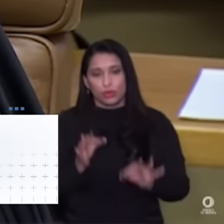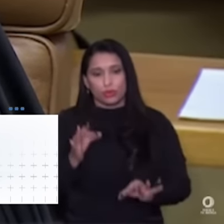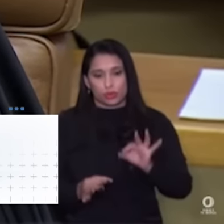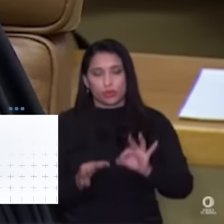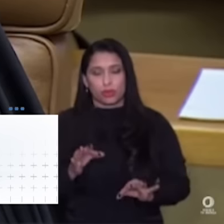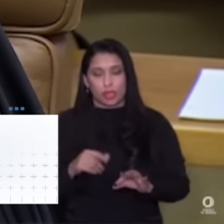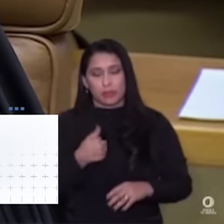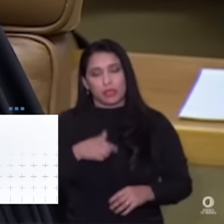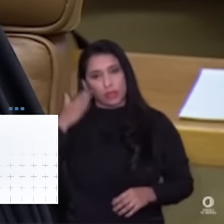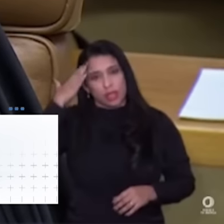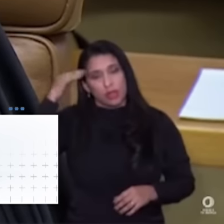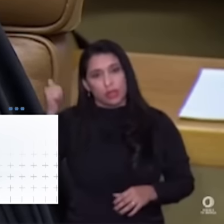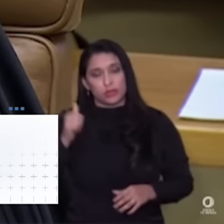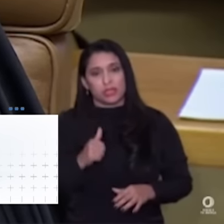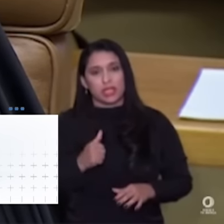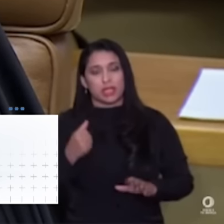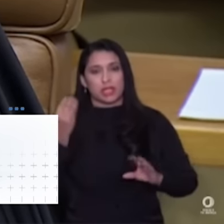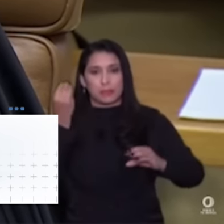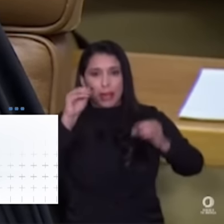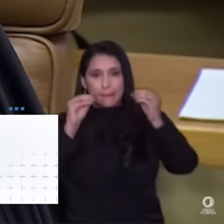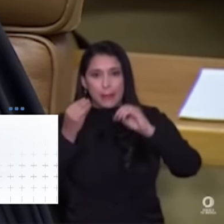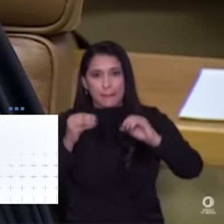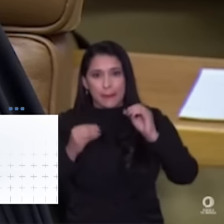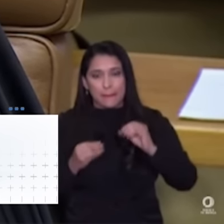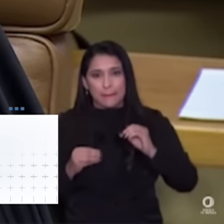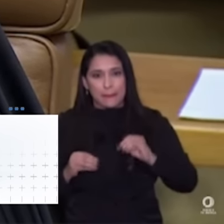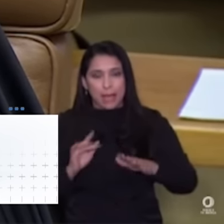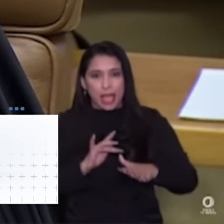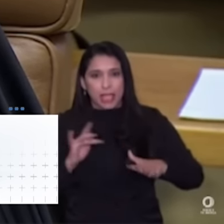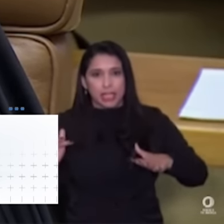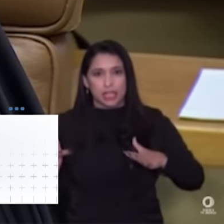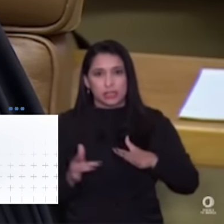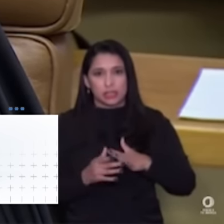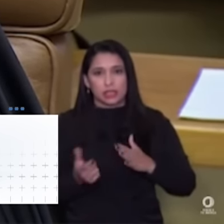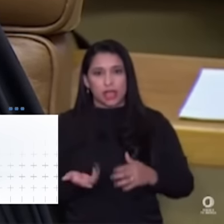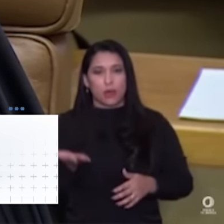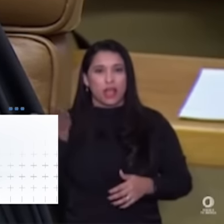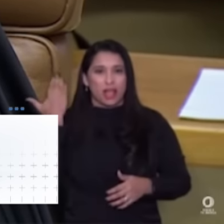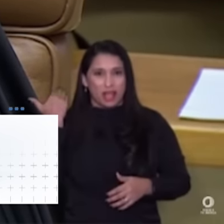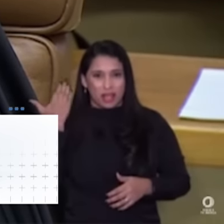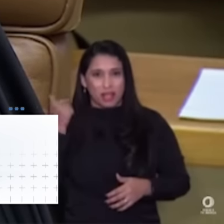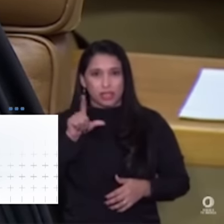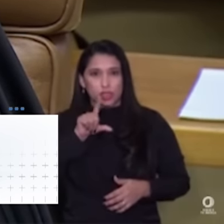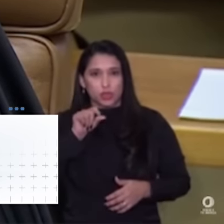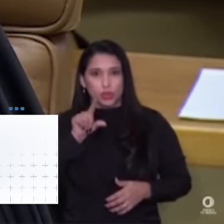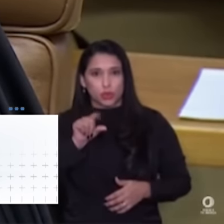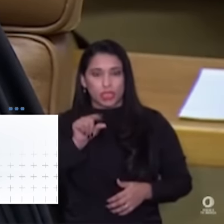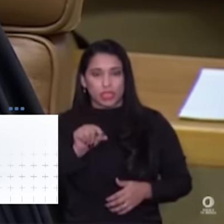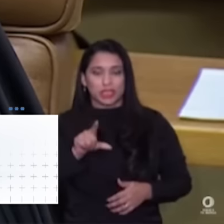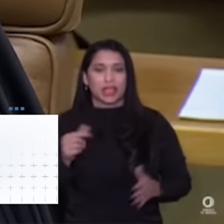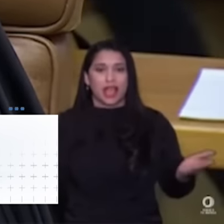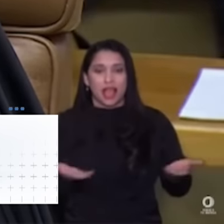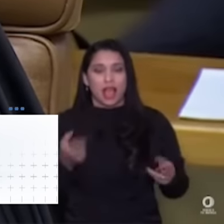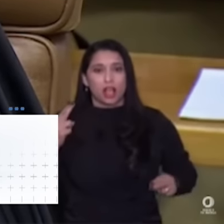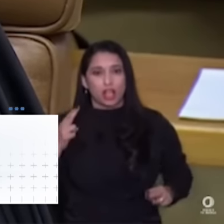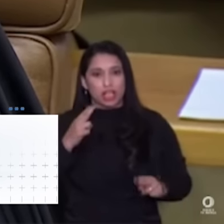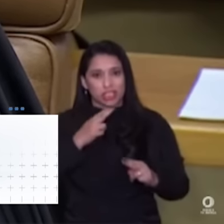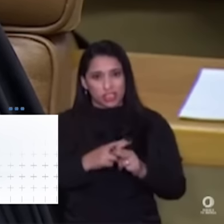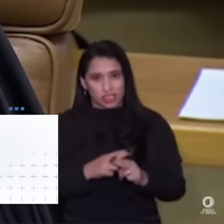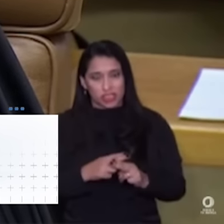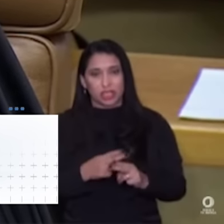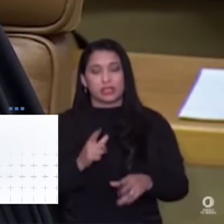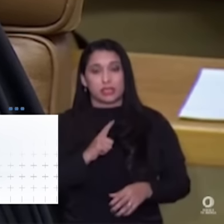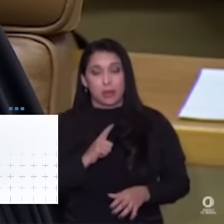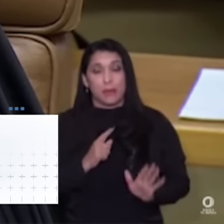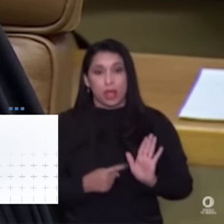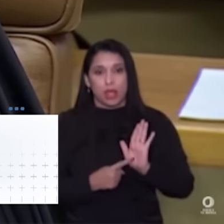veiculadas na rede social X, antigo Twitter, apenas comprovam a necessidade de que o Brasil, de